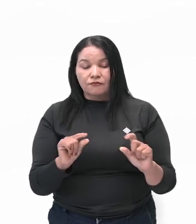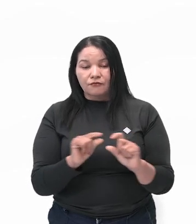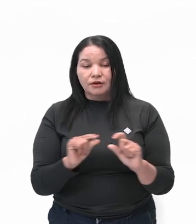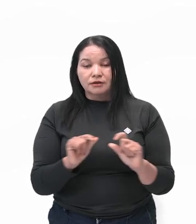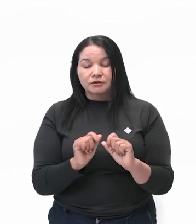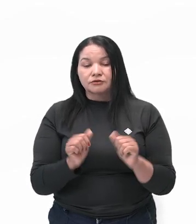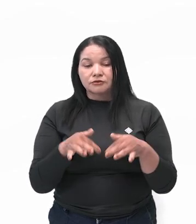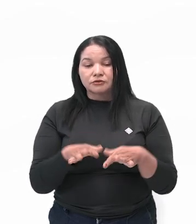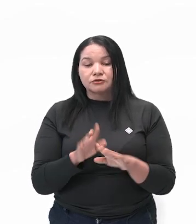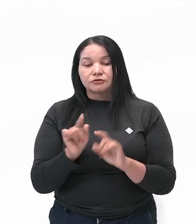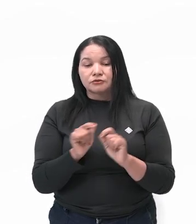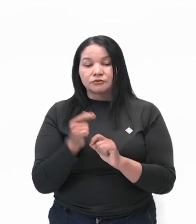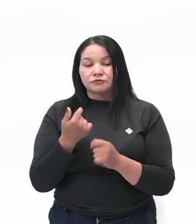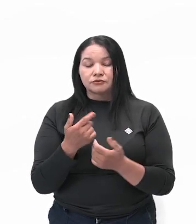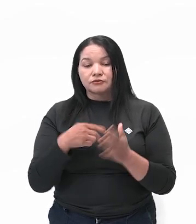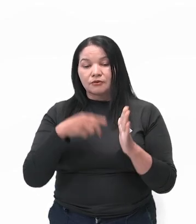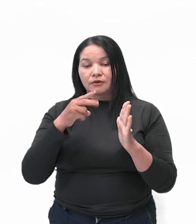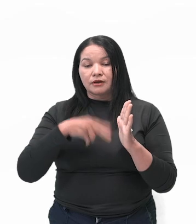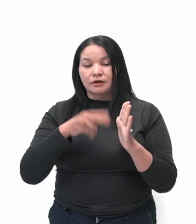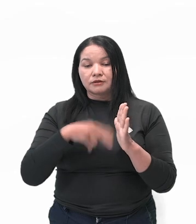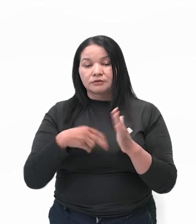ó, International